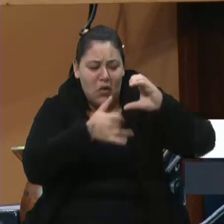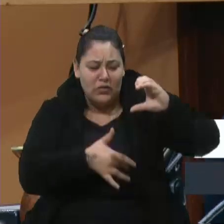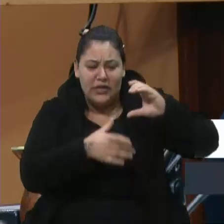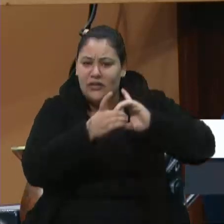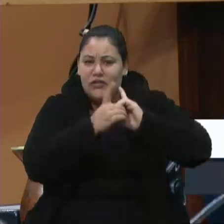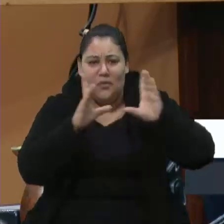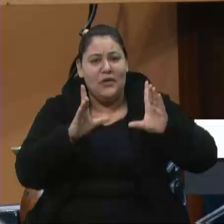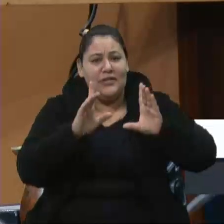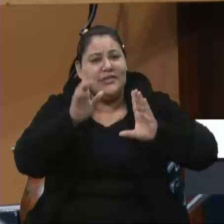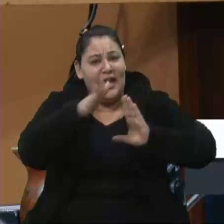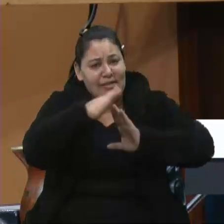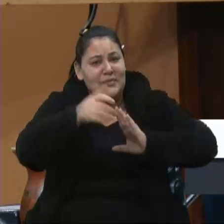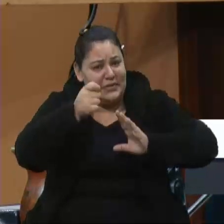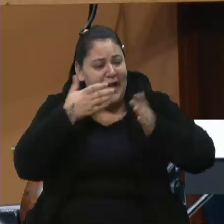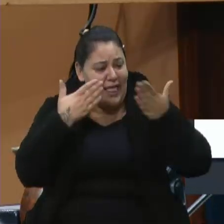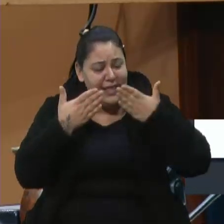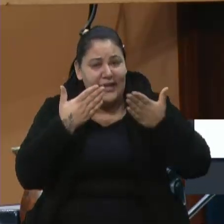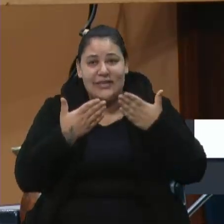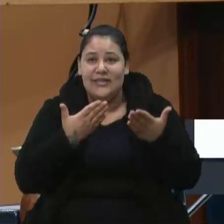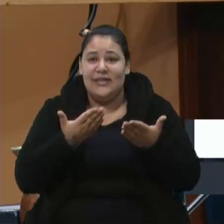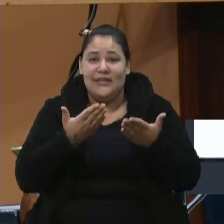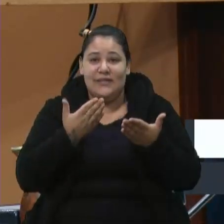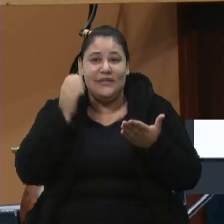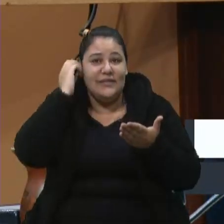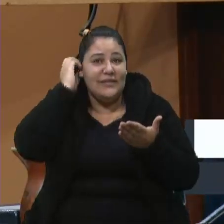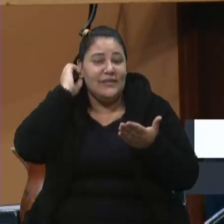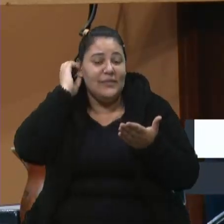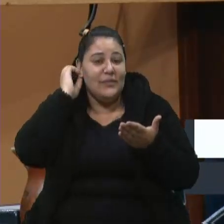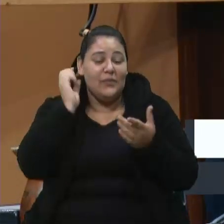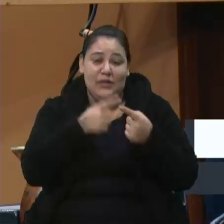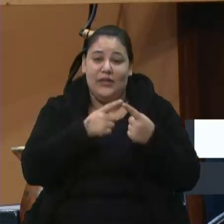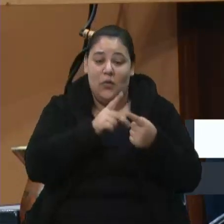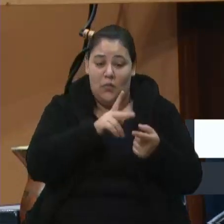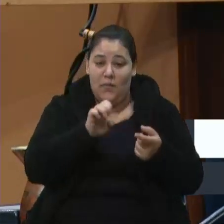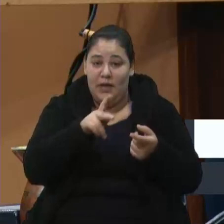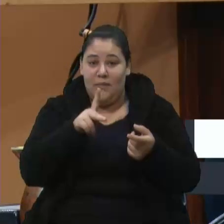tem que... E vindo do Pepe, que é uma pessoa que eu admiro muito pela